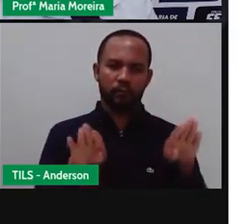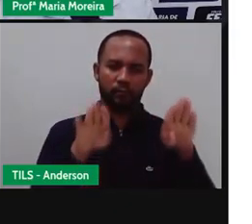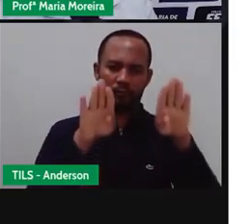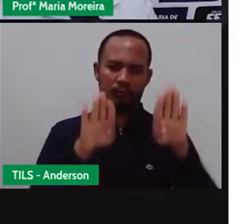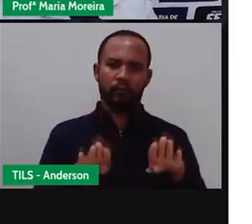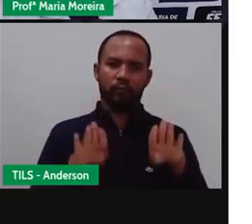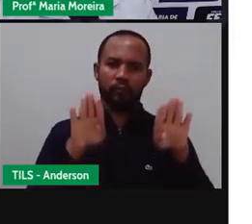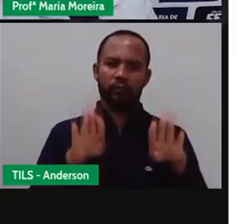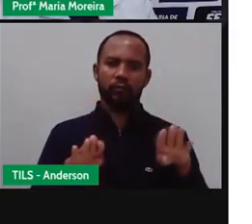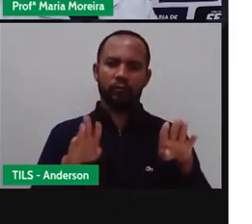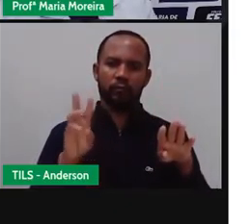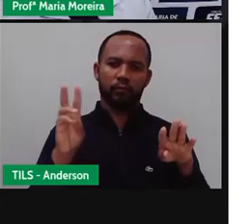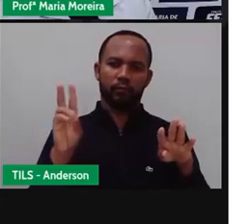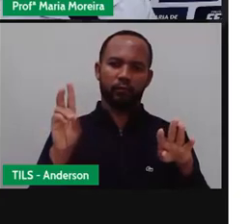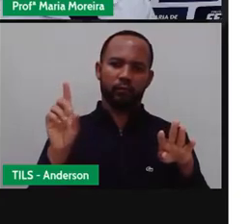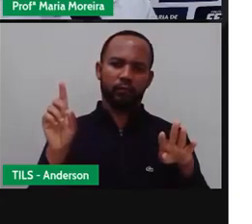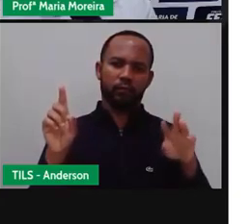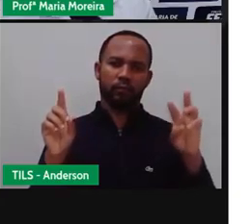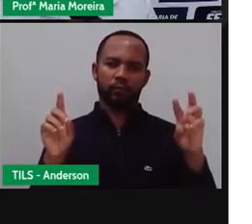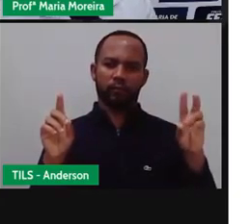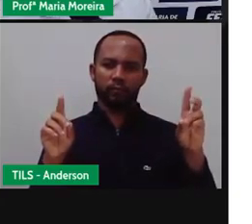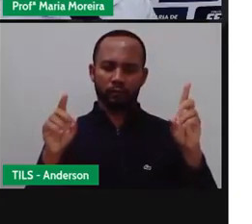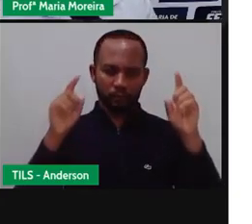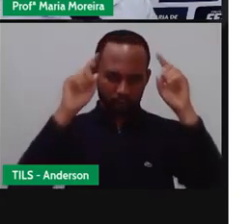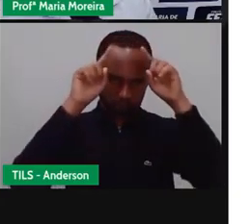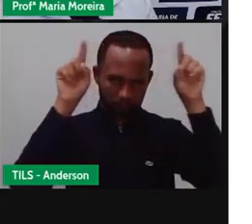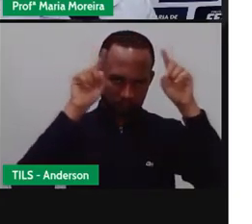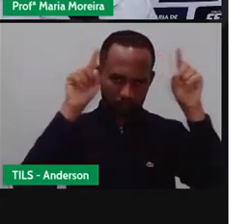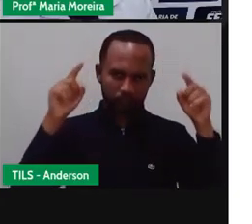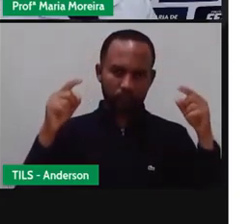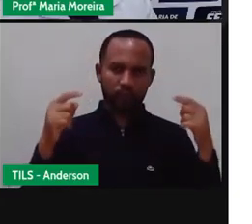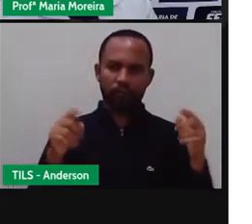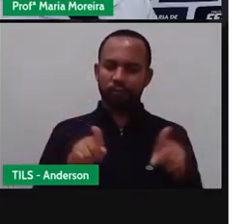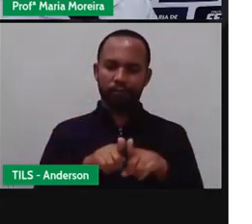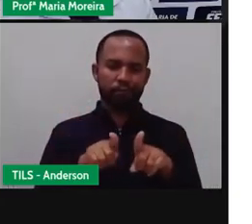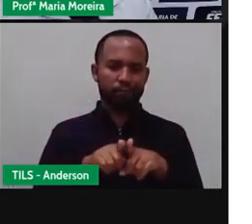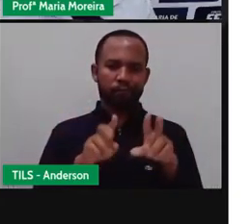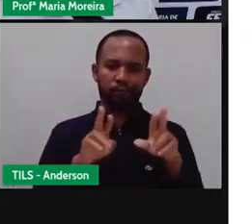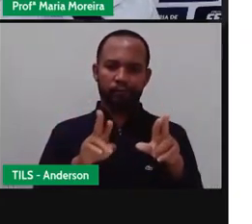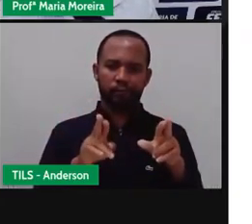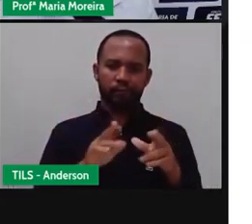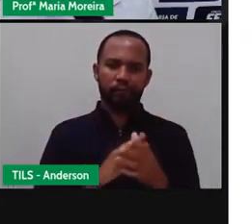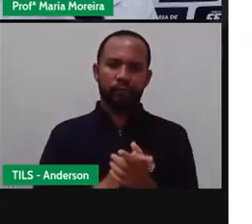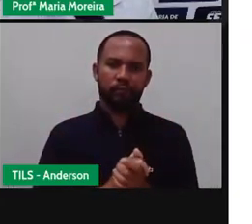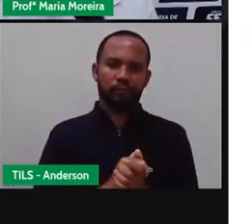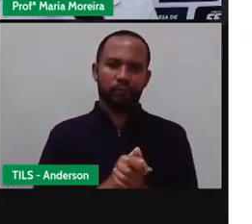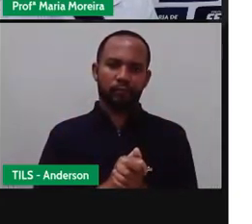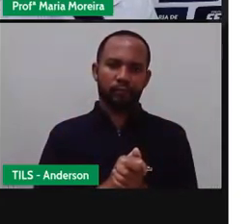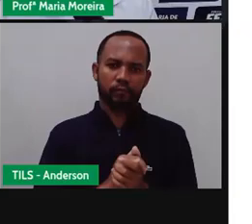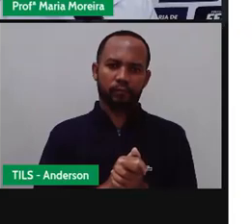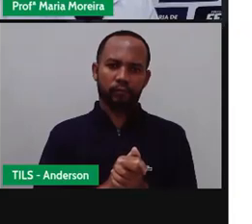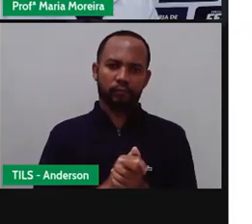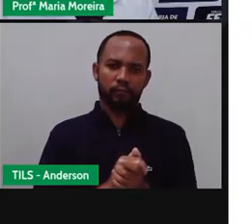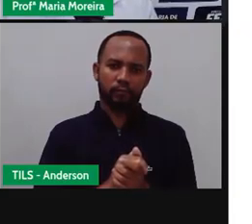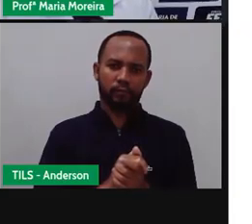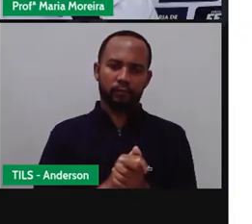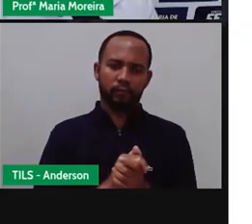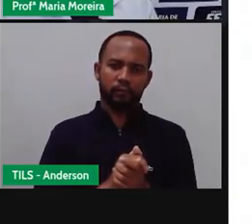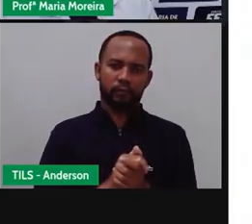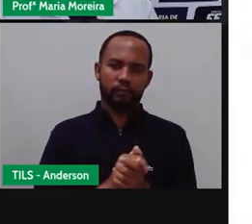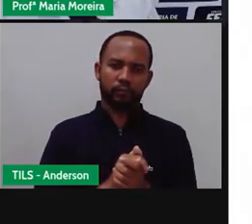de patas, com a mesma quantidade de antenas, e a Pro pegou o quê? A mesma imagem do lado esquerdo, tá?